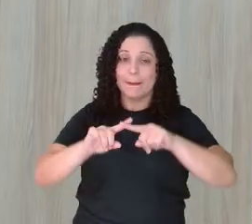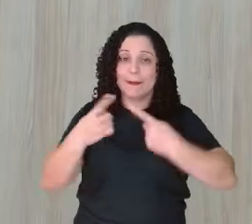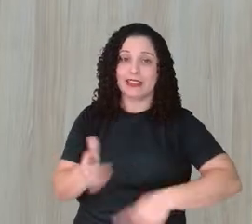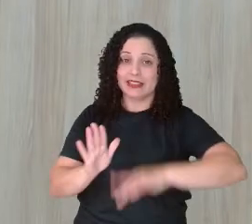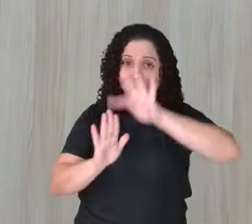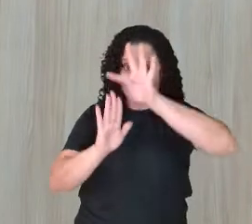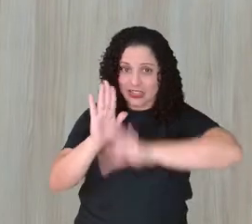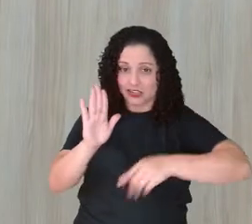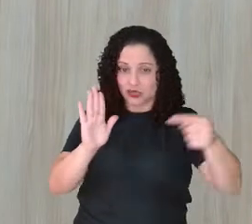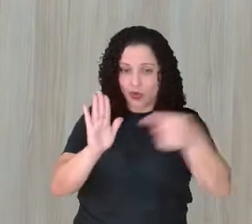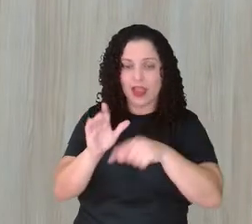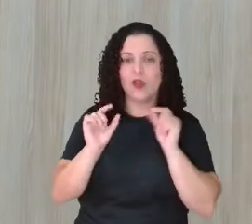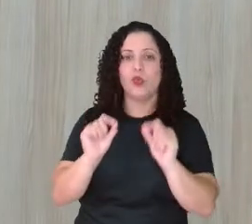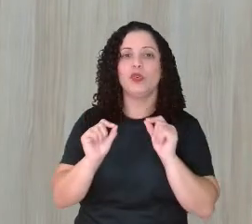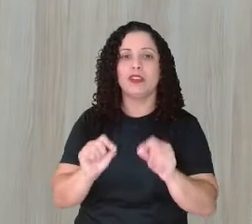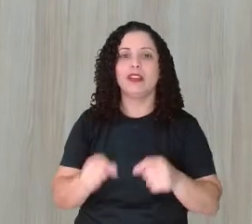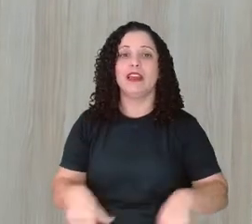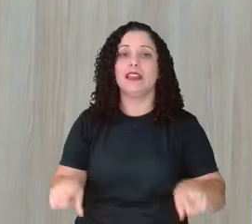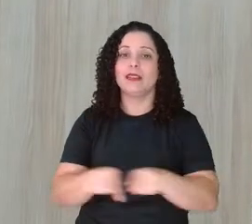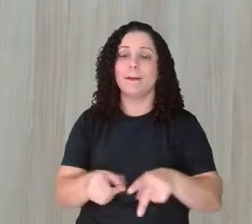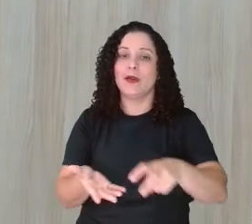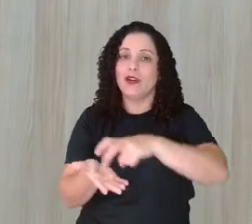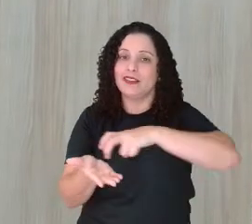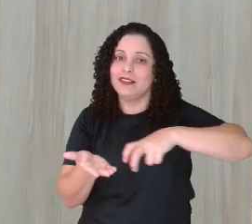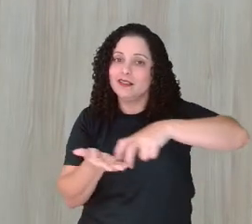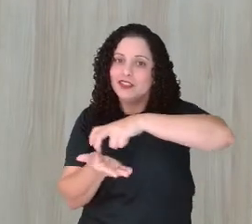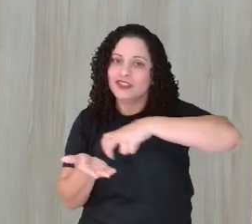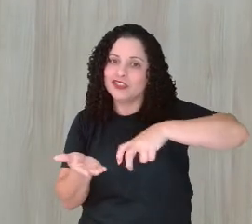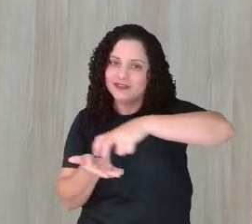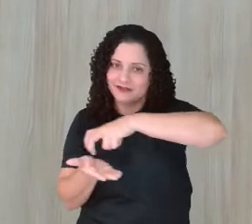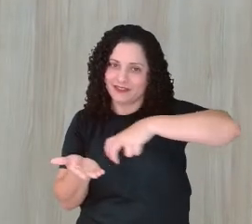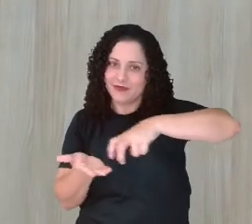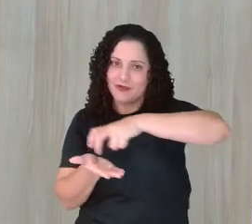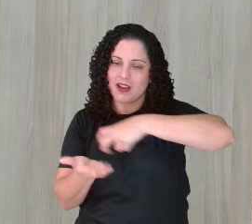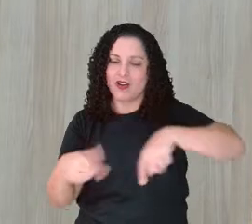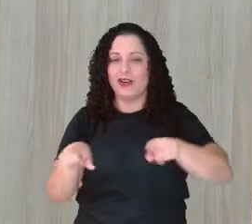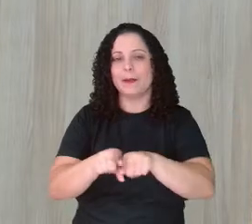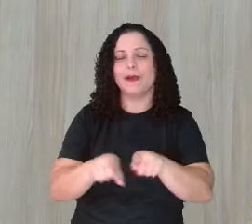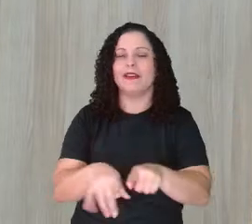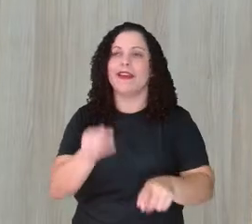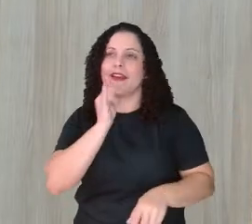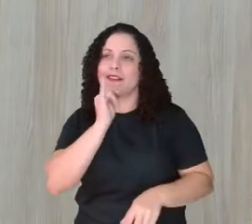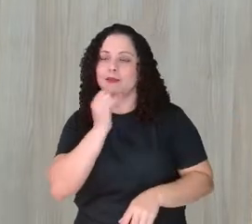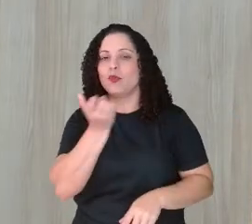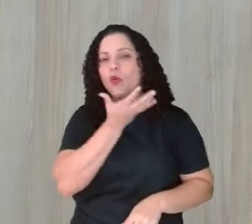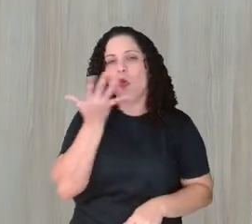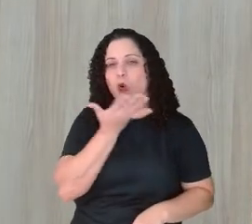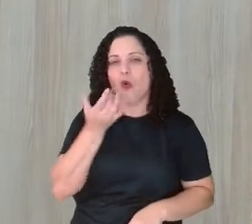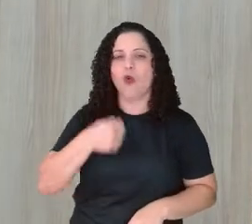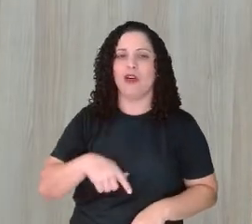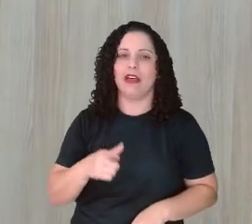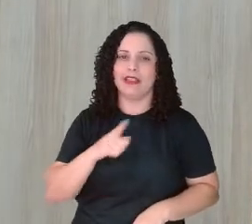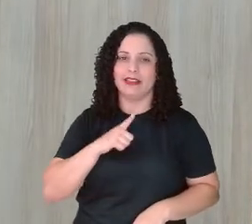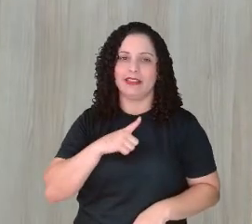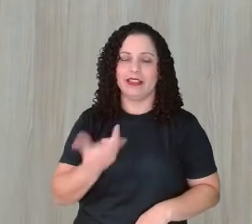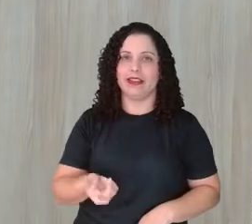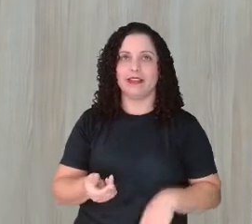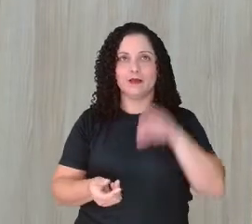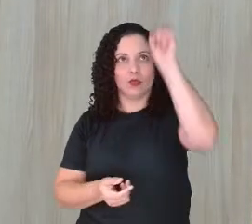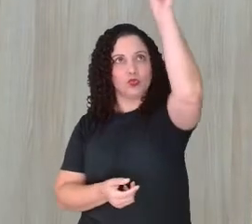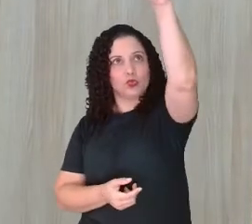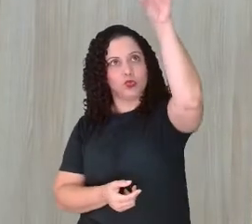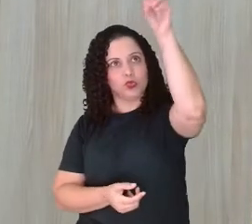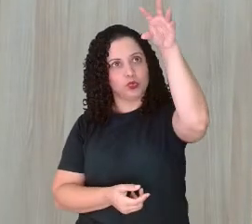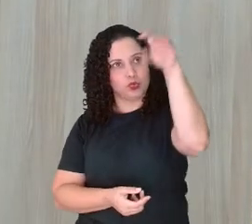também é linguagem não verbal, é uma cor, né? É o sinal de trânsito, a gente sabe que vermelho para, que verde